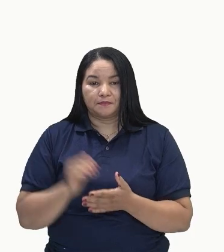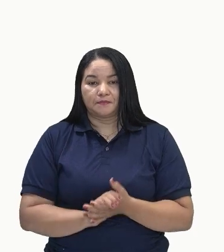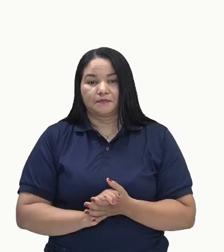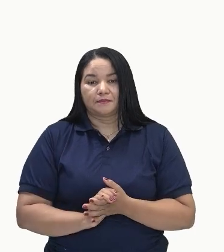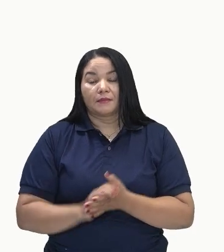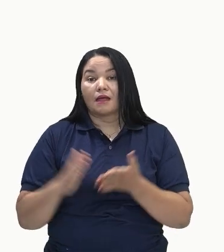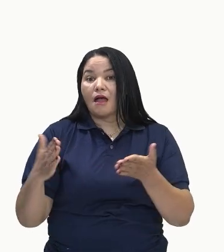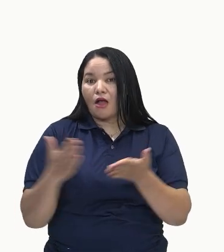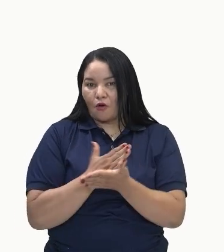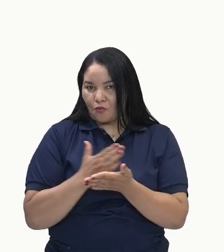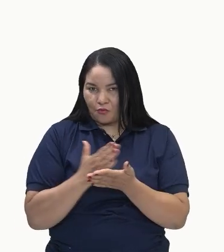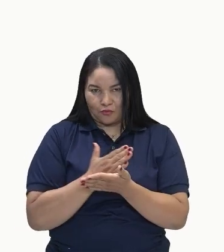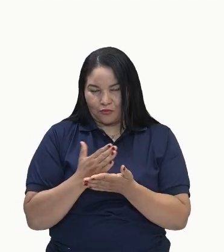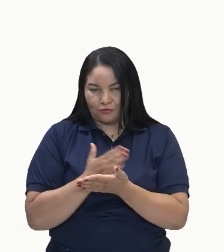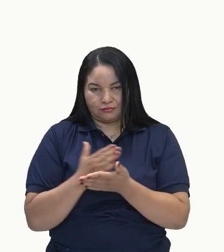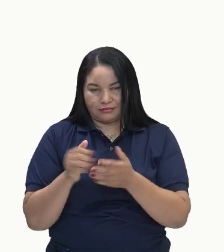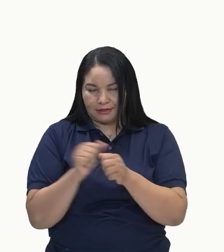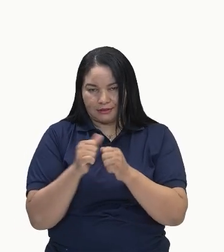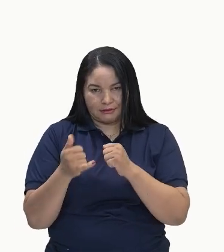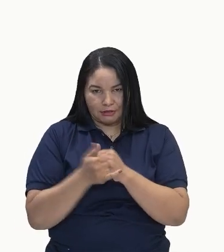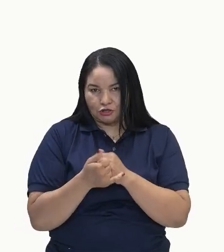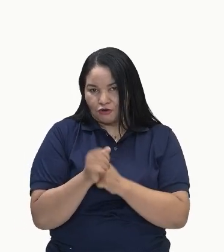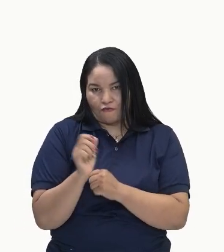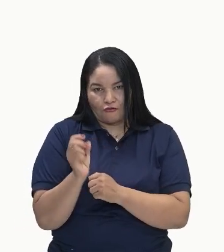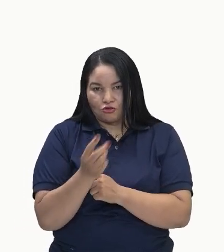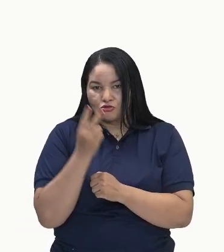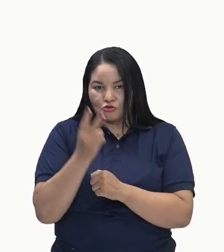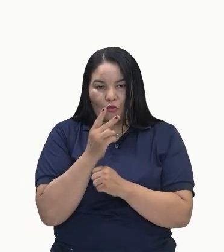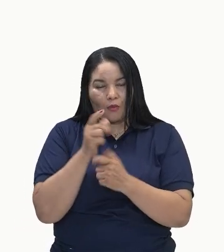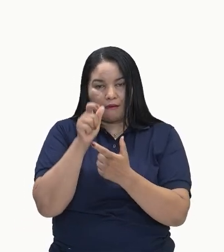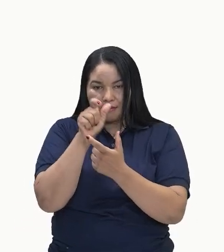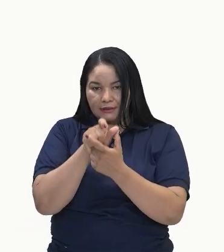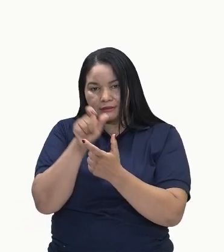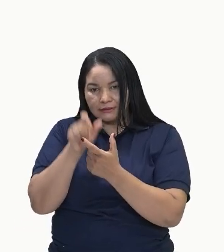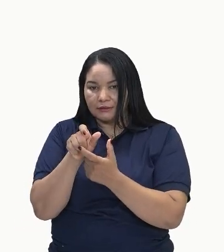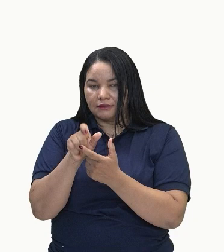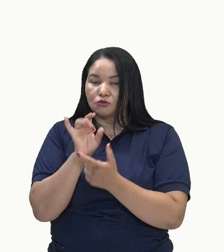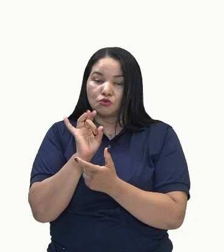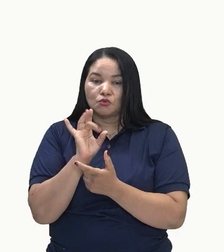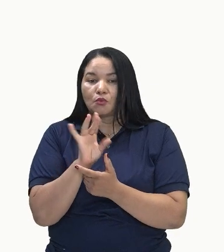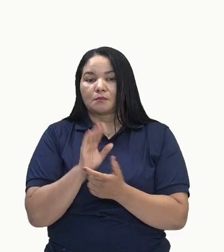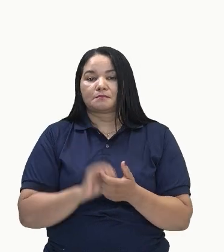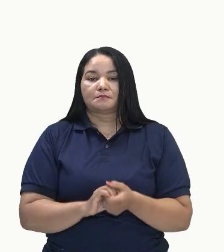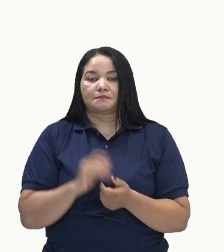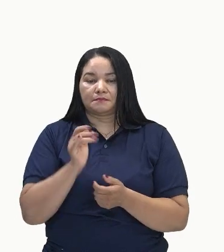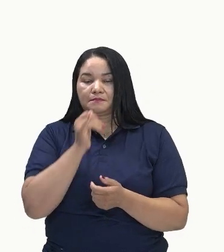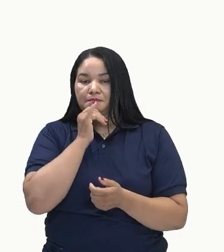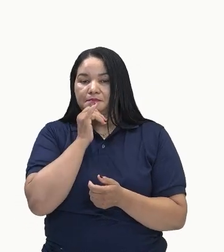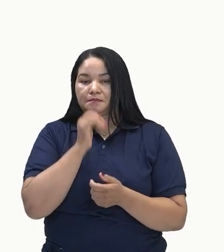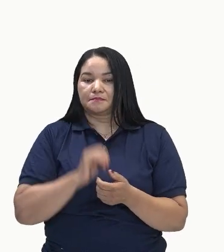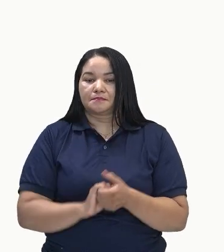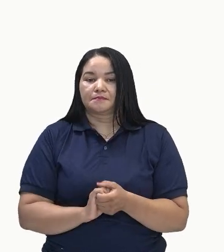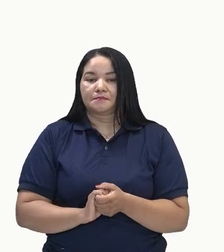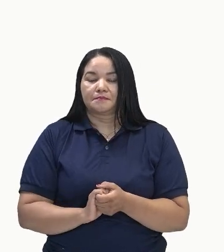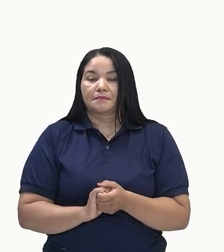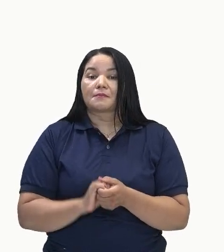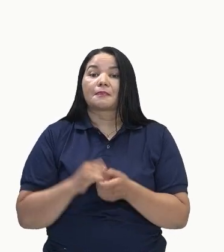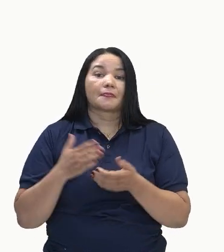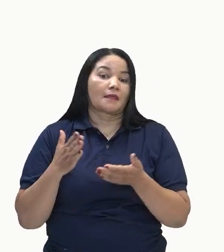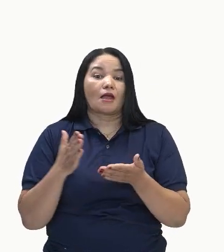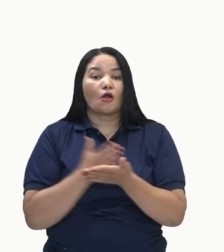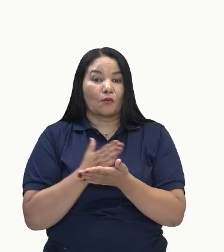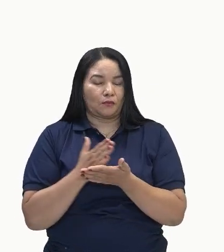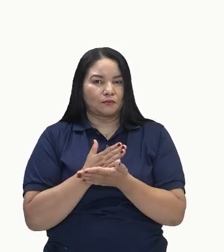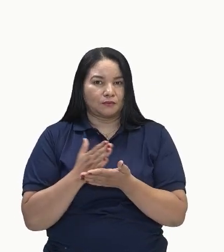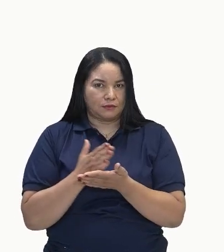alguns adjetivos de 2 sílabas can form the superlative in 2 ways. Então, alguns